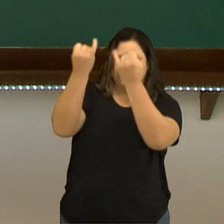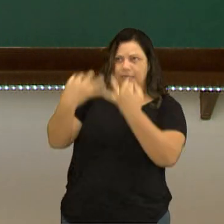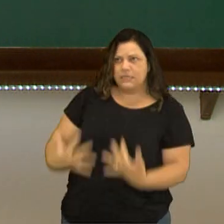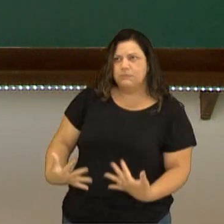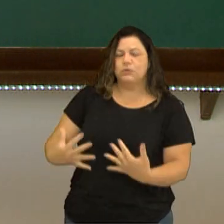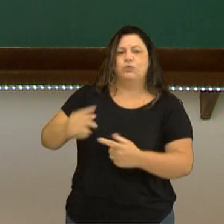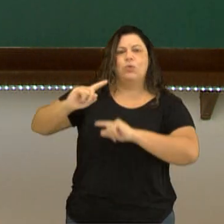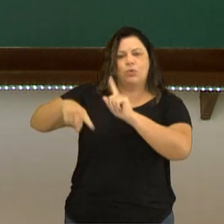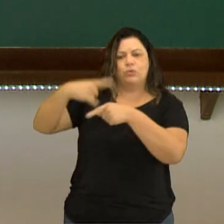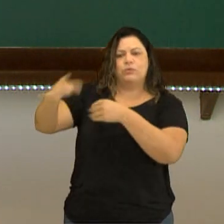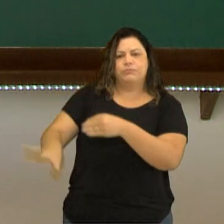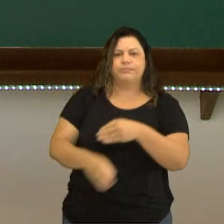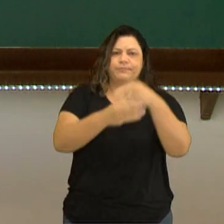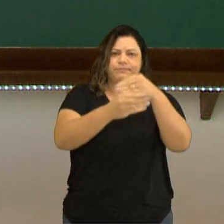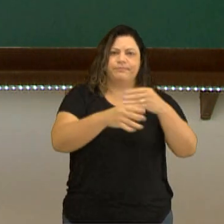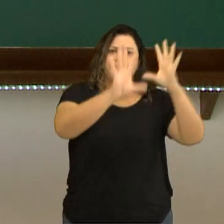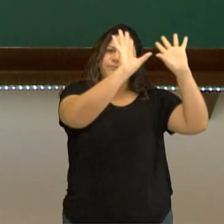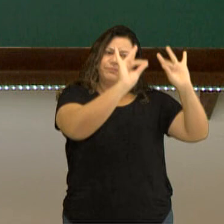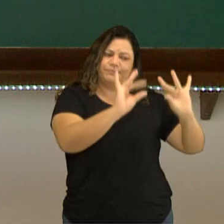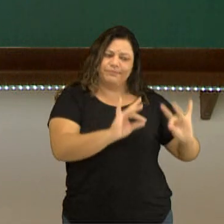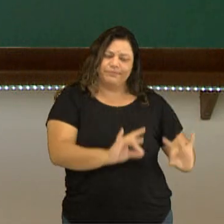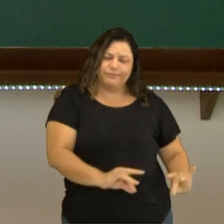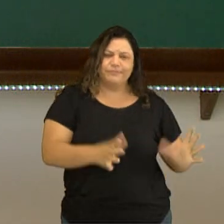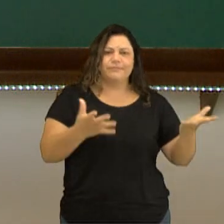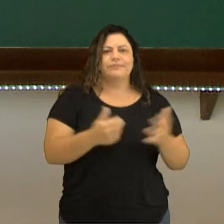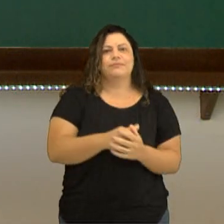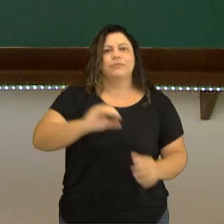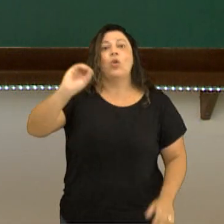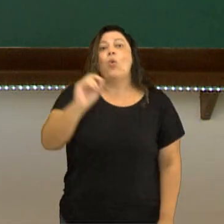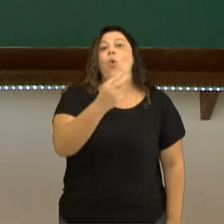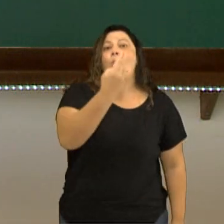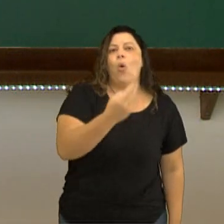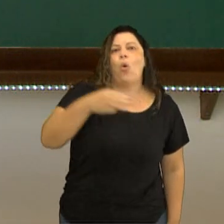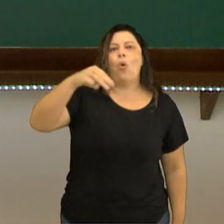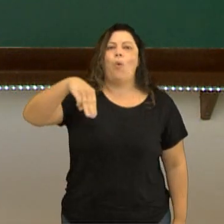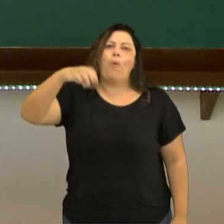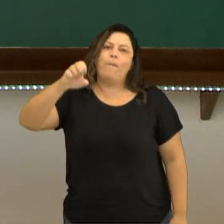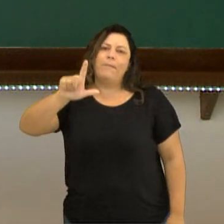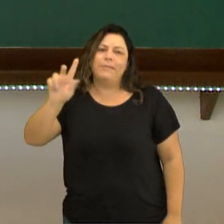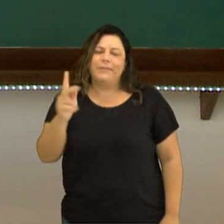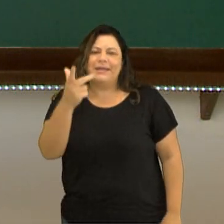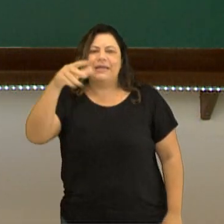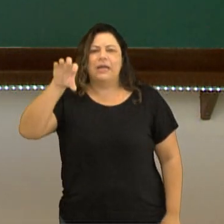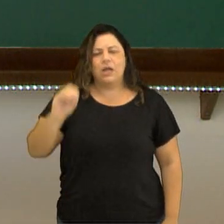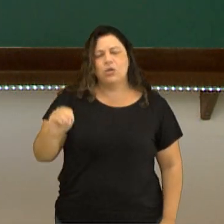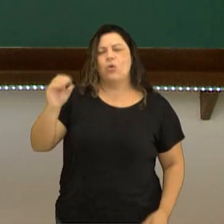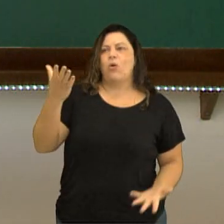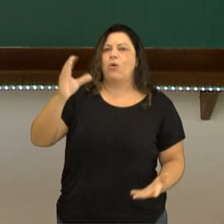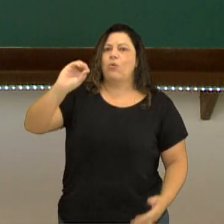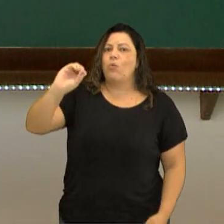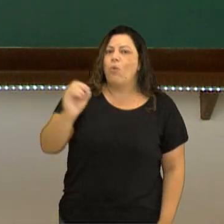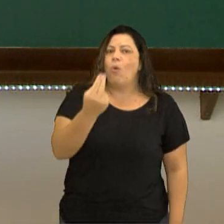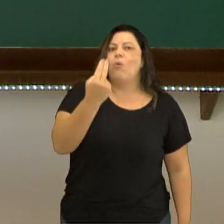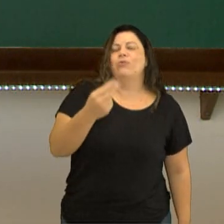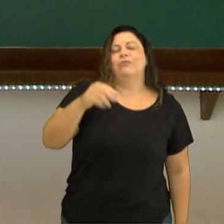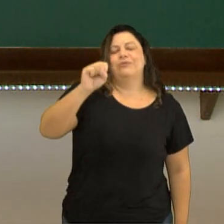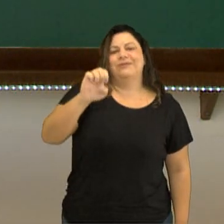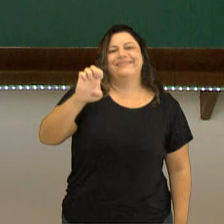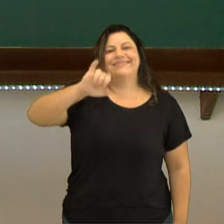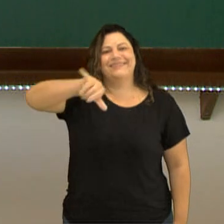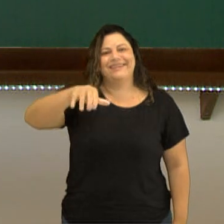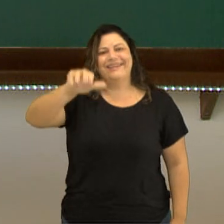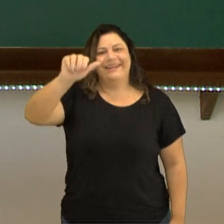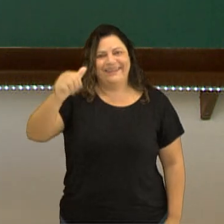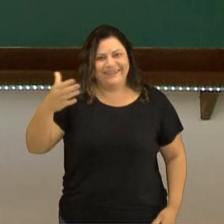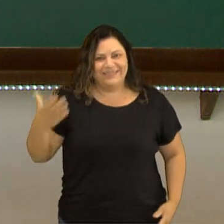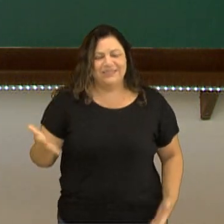explicação, vai detalhar ela. Você usa um ou melhor, ou seja, isto é. E se você vai